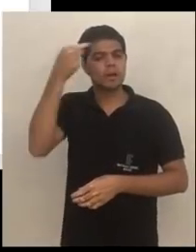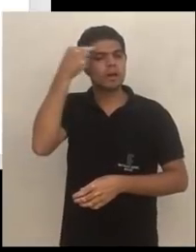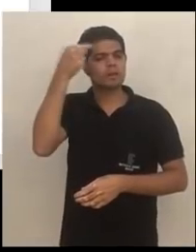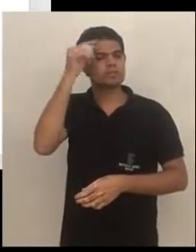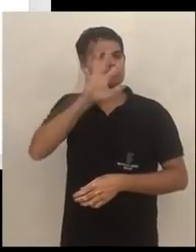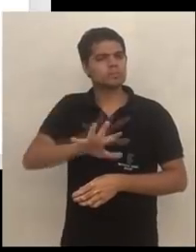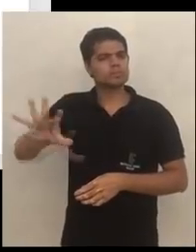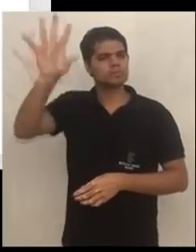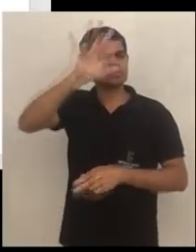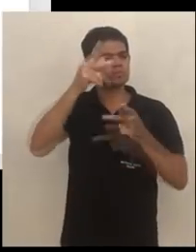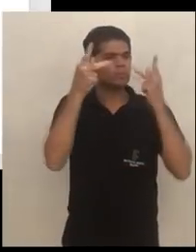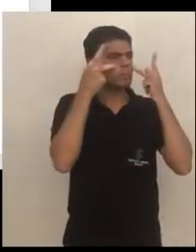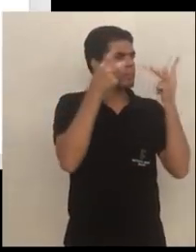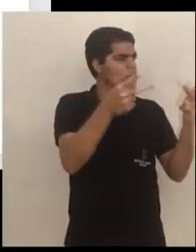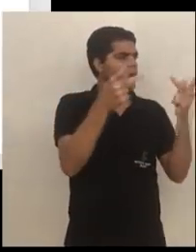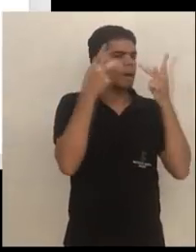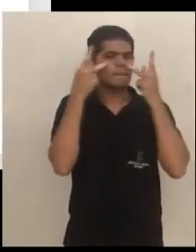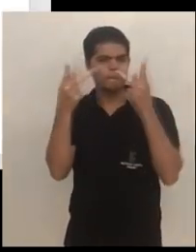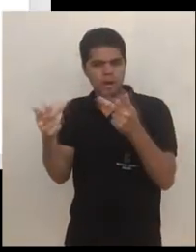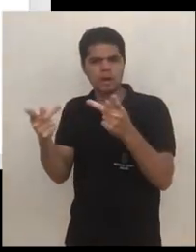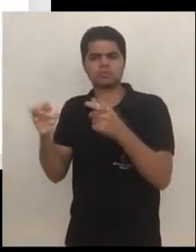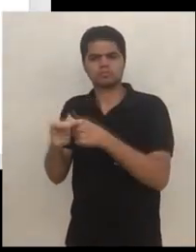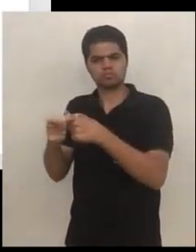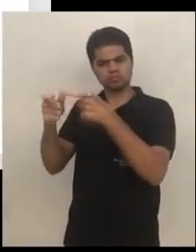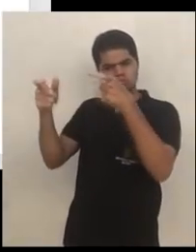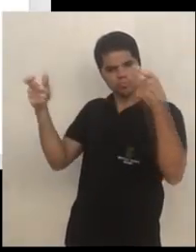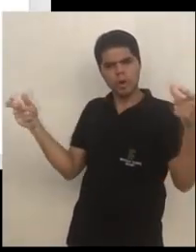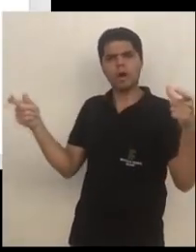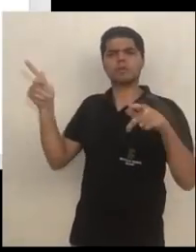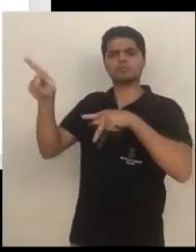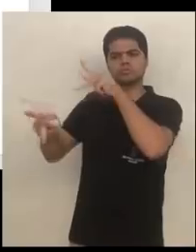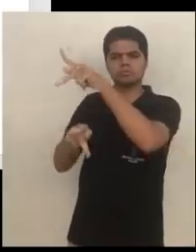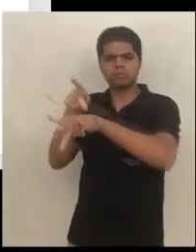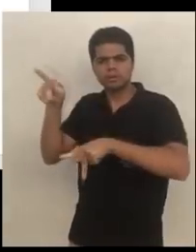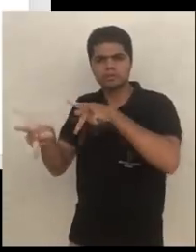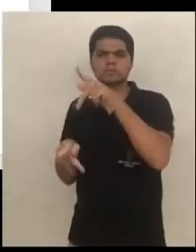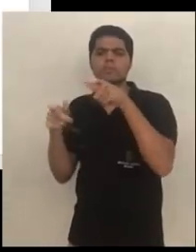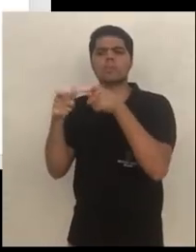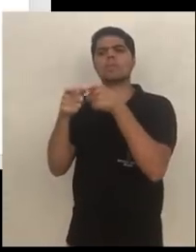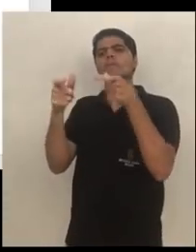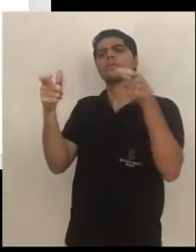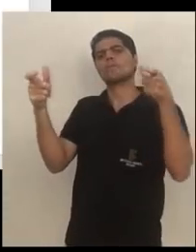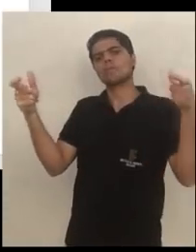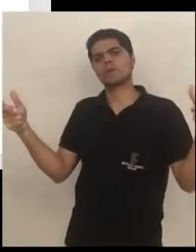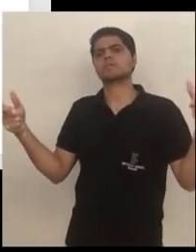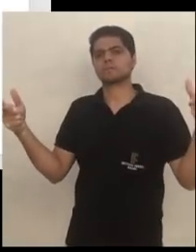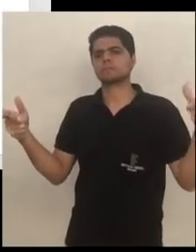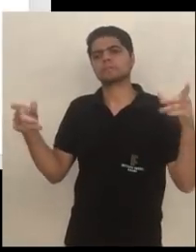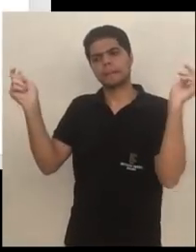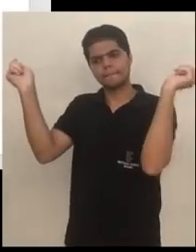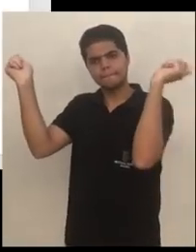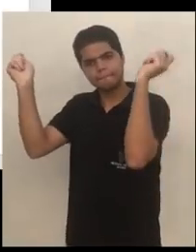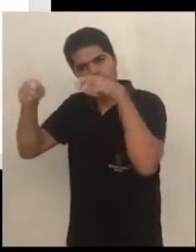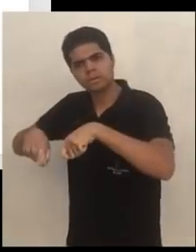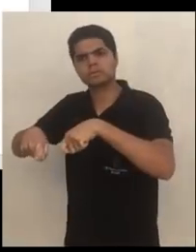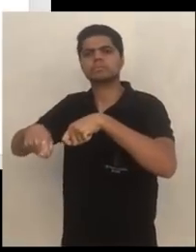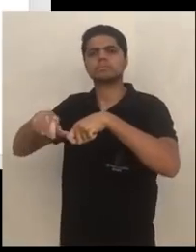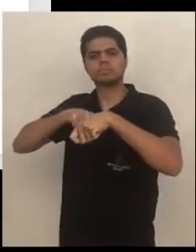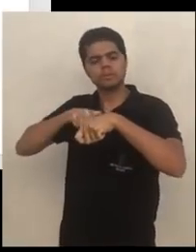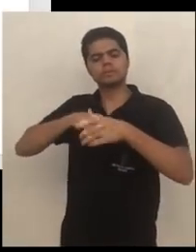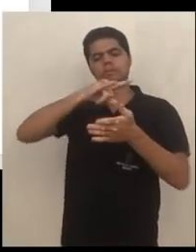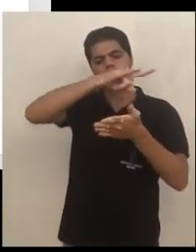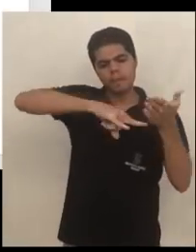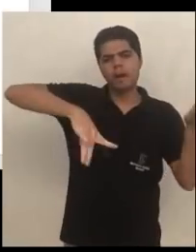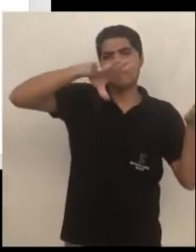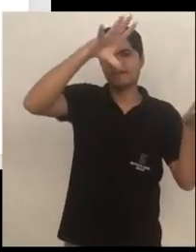do estado, que a gente tem aí um público muito grande que está aí, diria assim, apto a